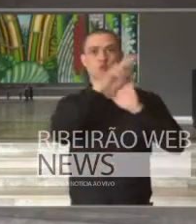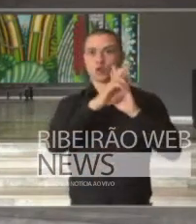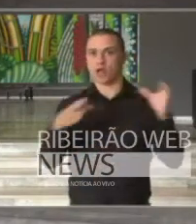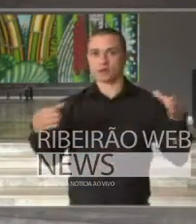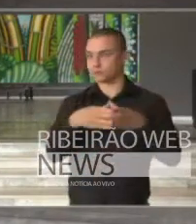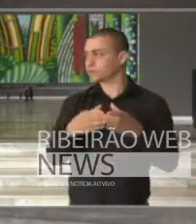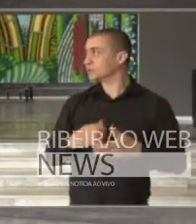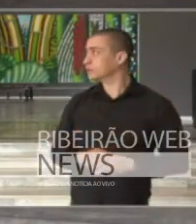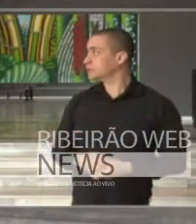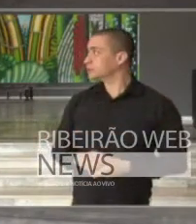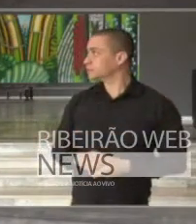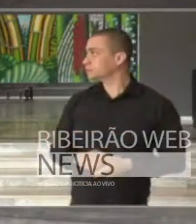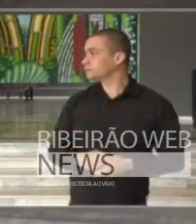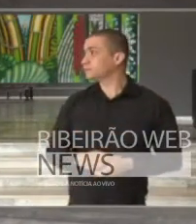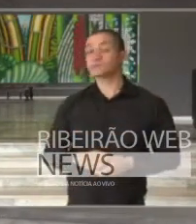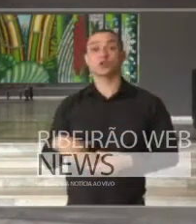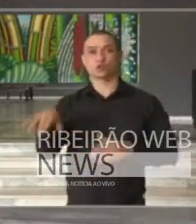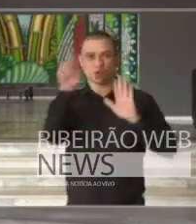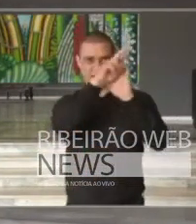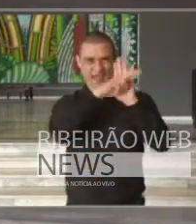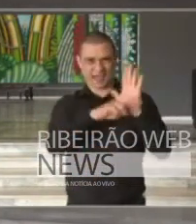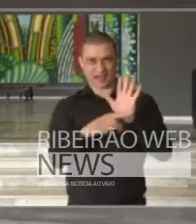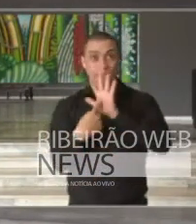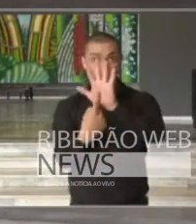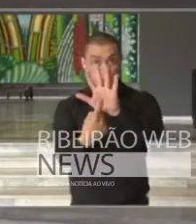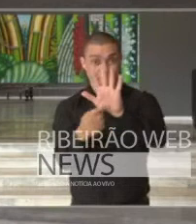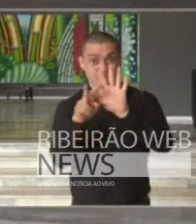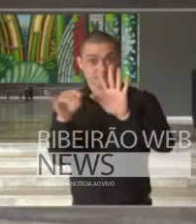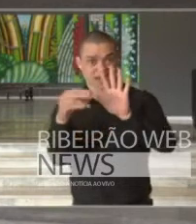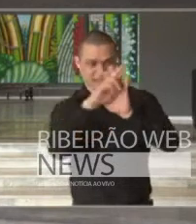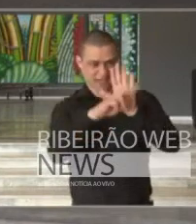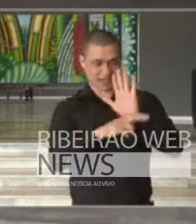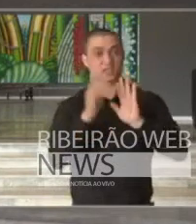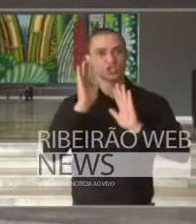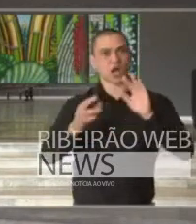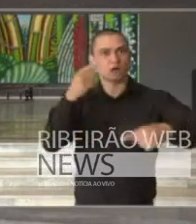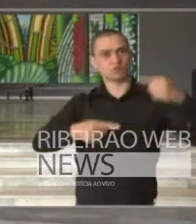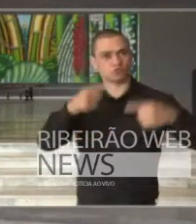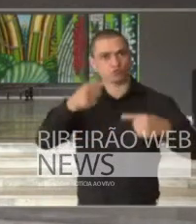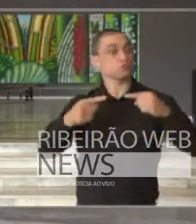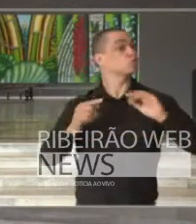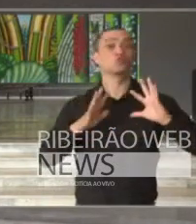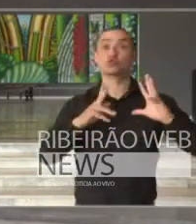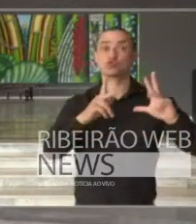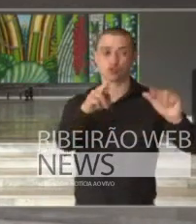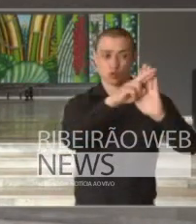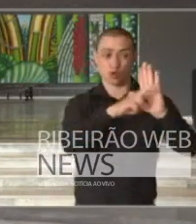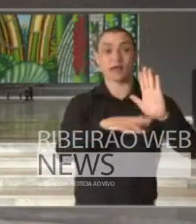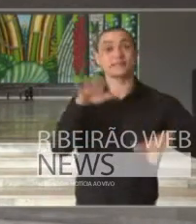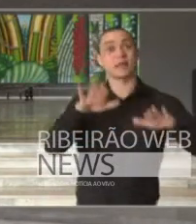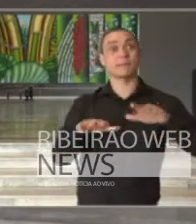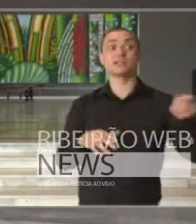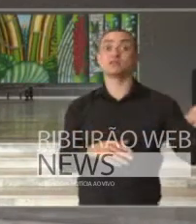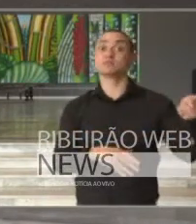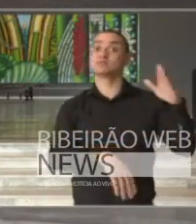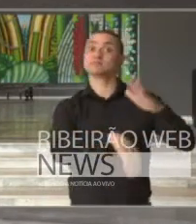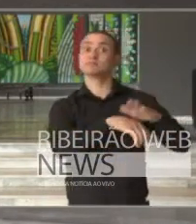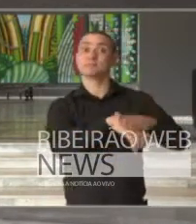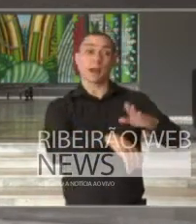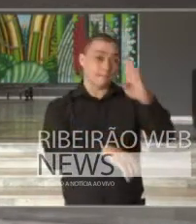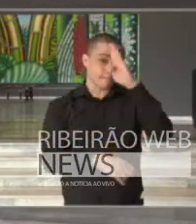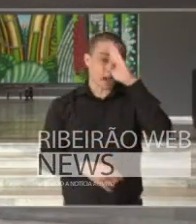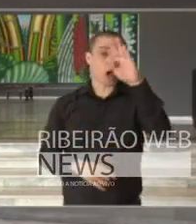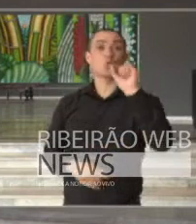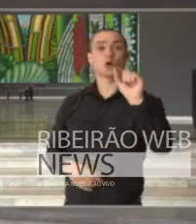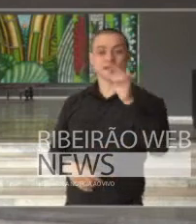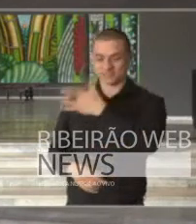por favor? Todas as regras que nós vamos estabelecer ou já discutimos, elas vão observar esta premissa